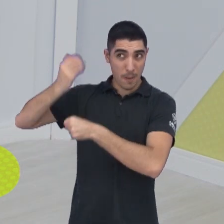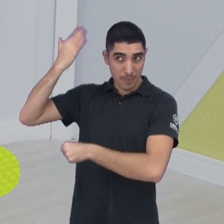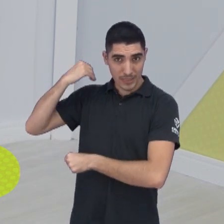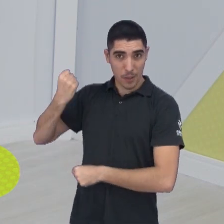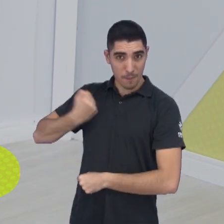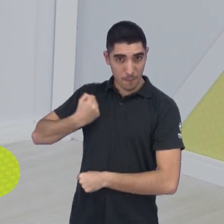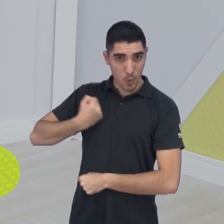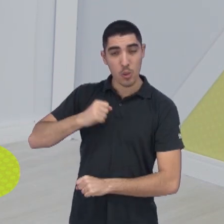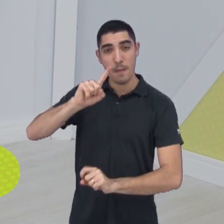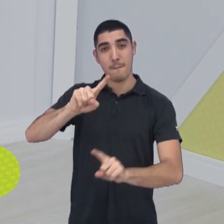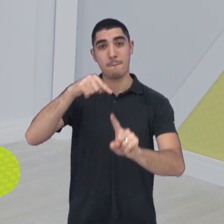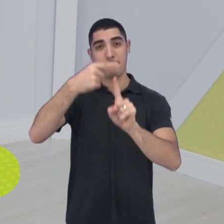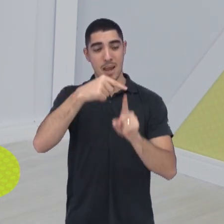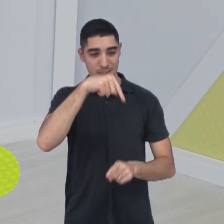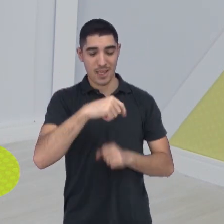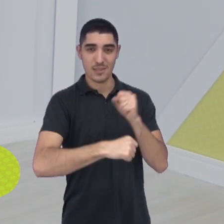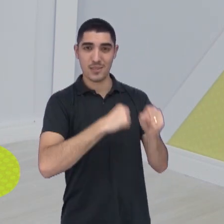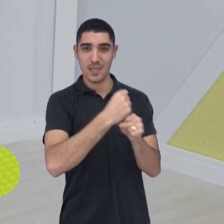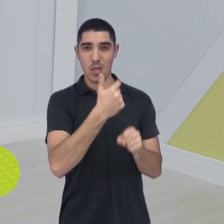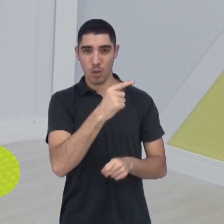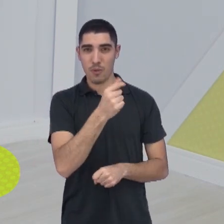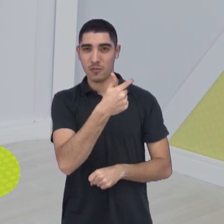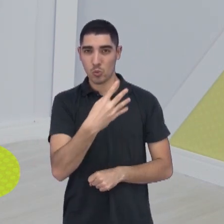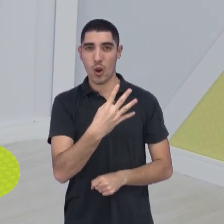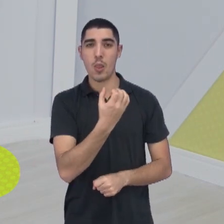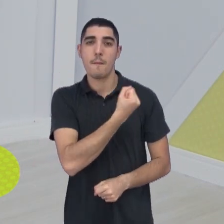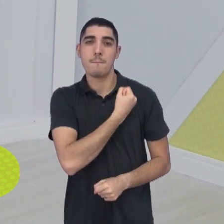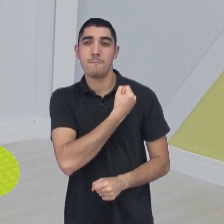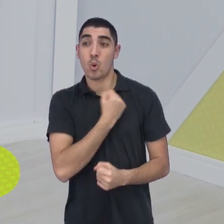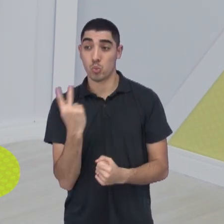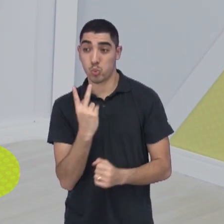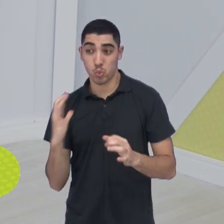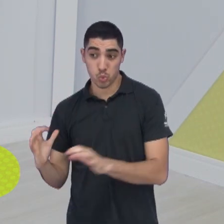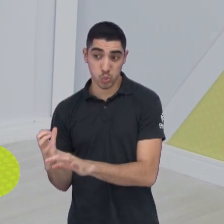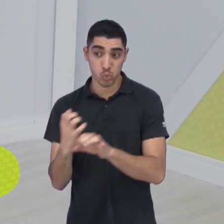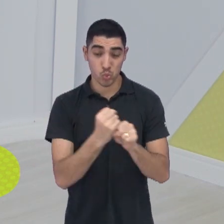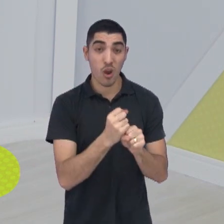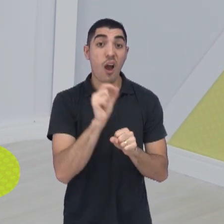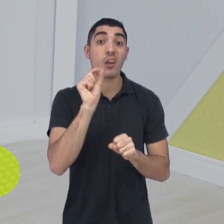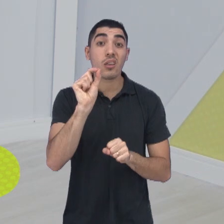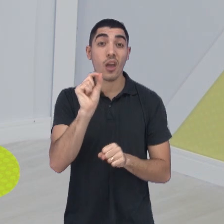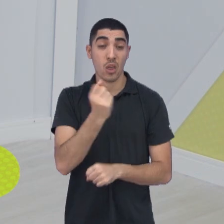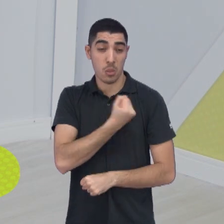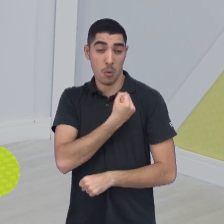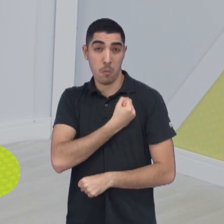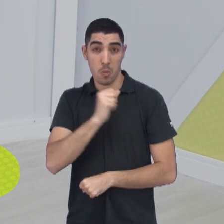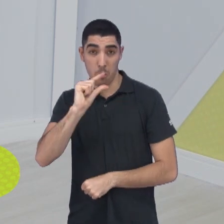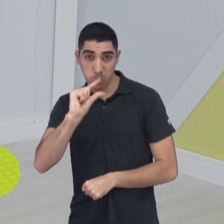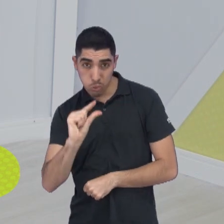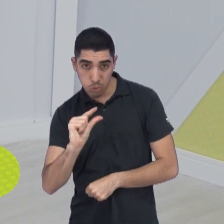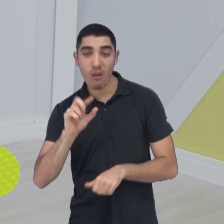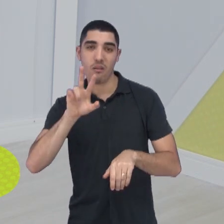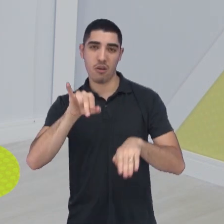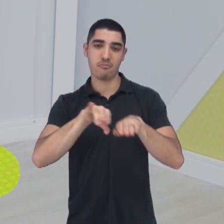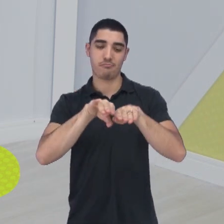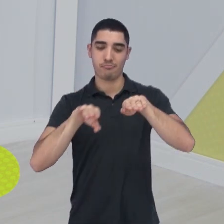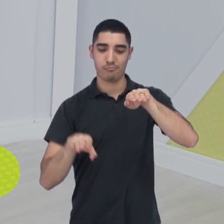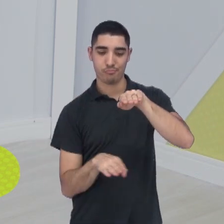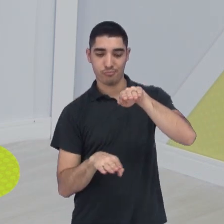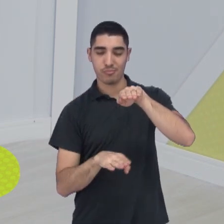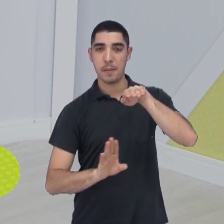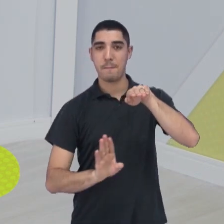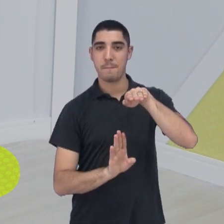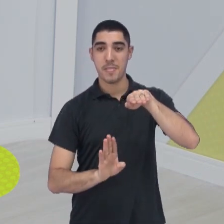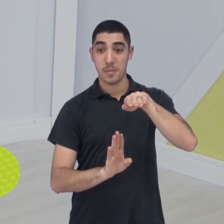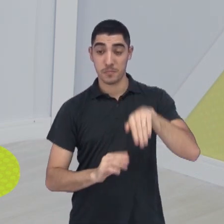pontuação deste ano. Vão somar os pontos e quem tiver menos dos 2 anos somados, os 4 piores vão acabar caindo para a